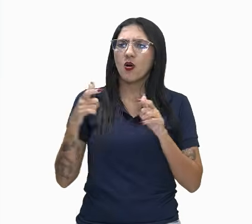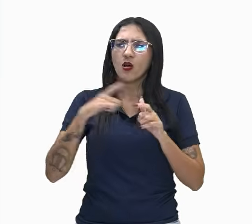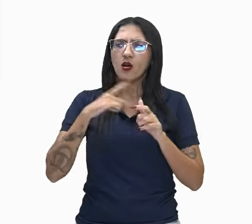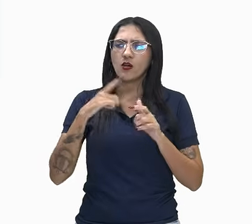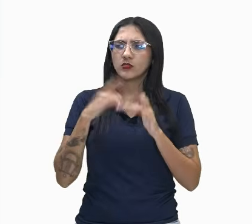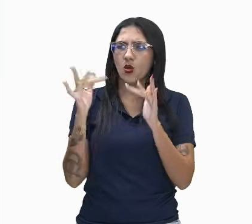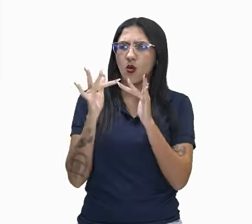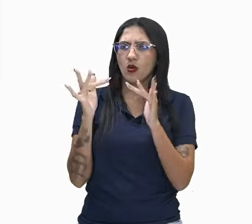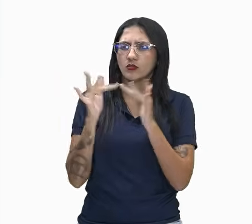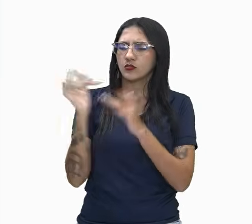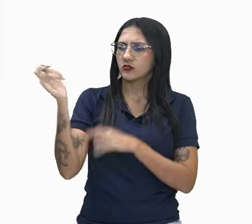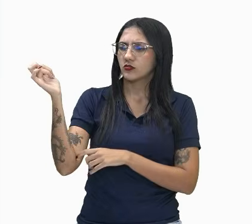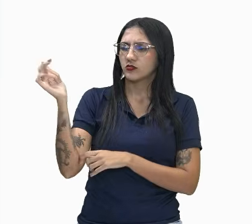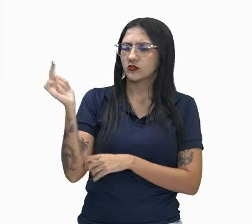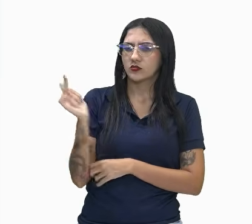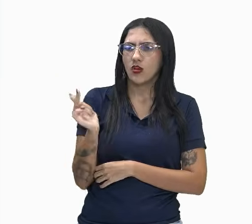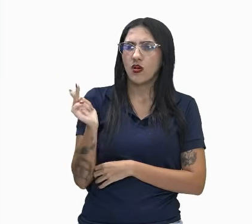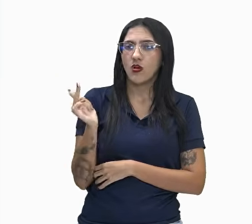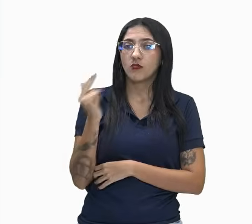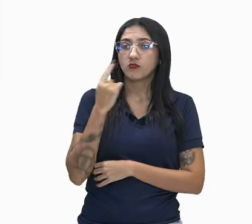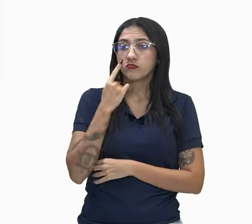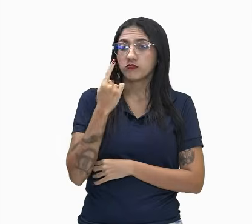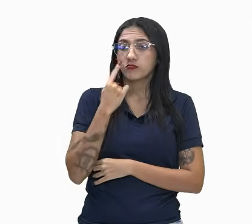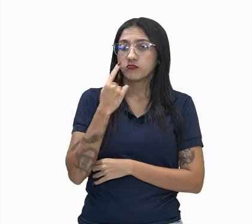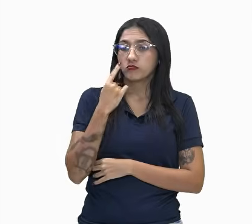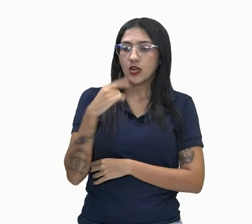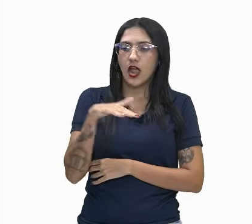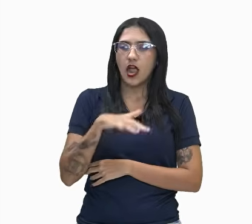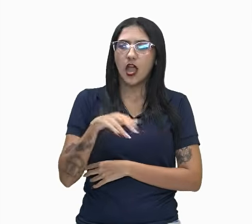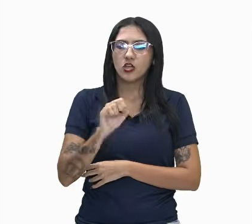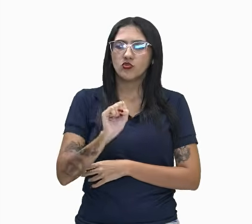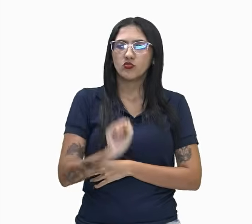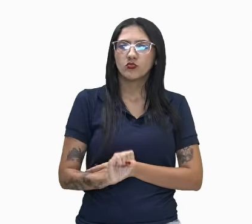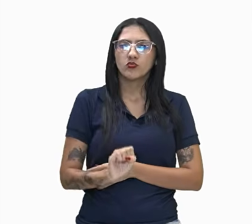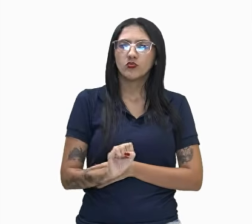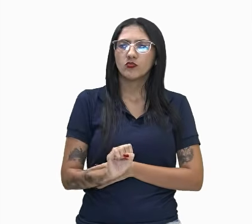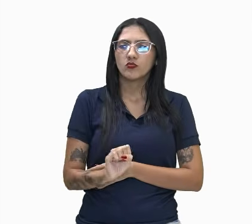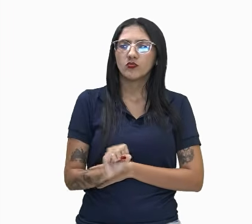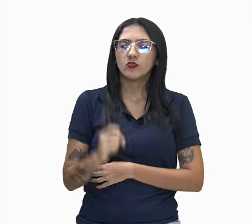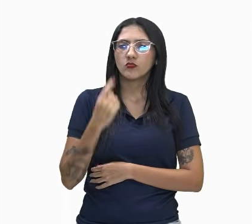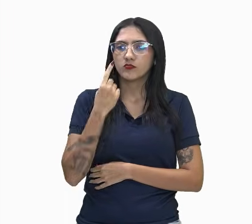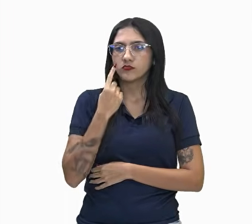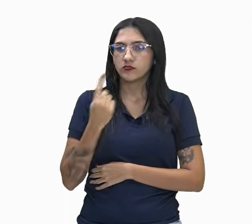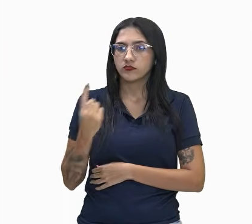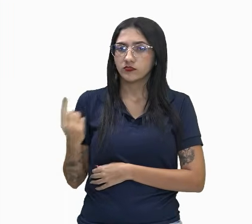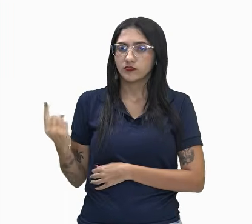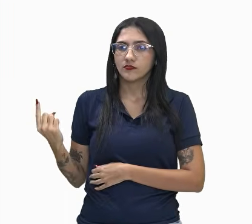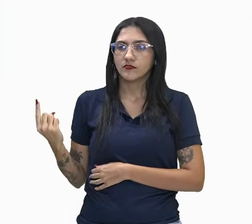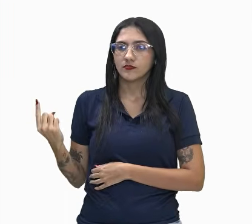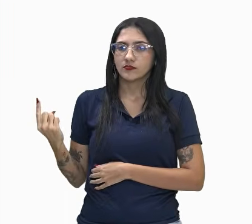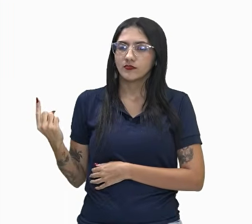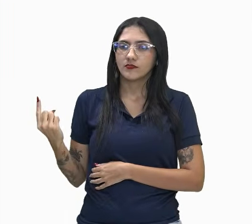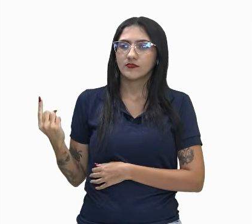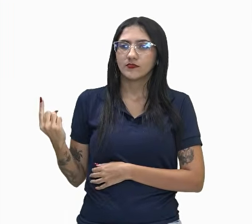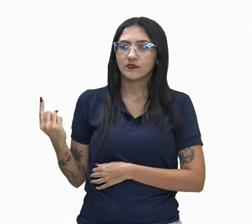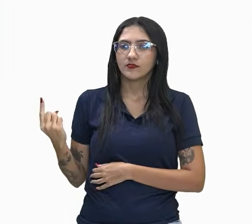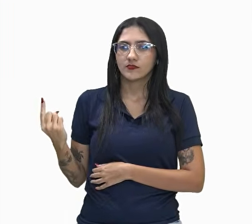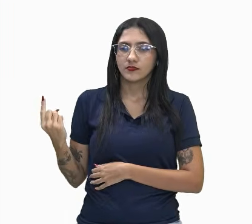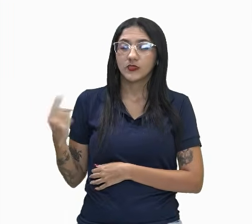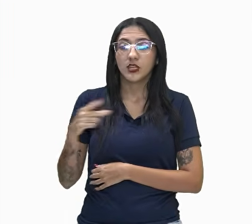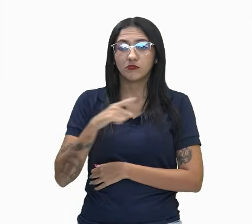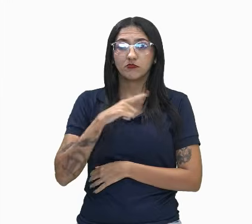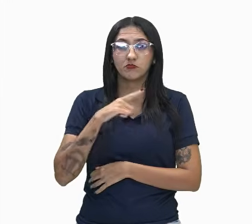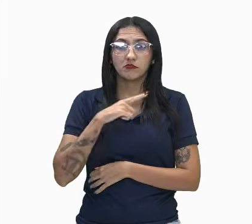a parte do hemisfério sul, né, vai estar aí tendo maior